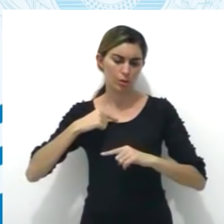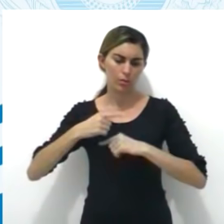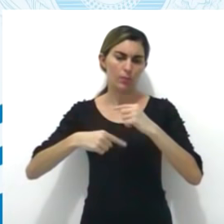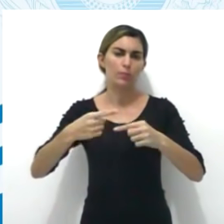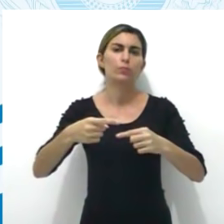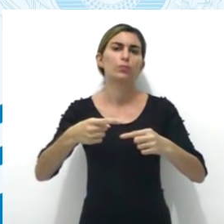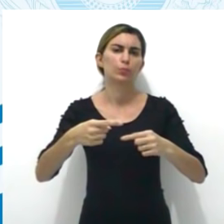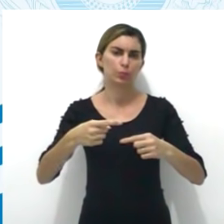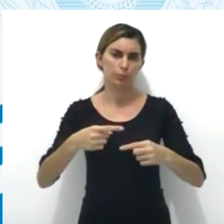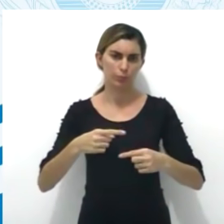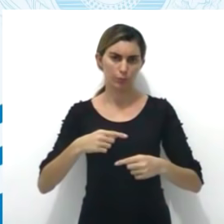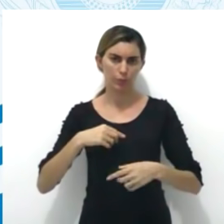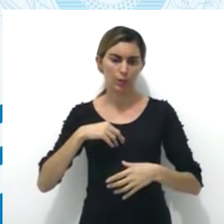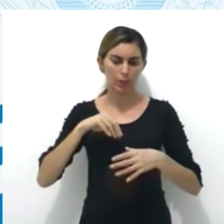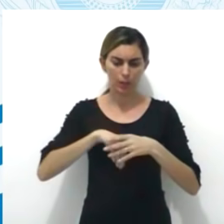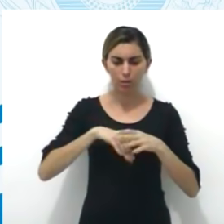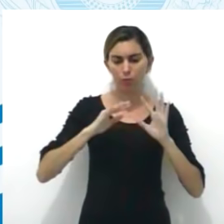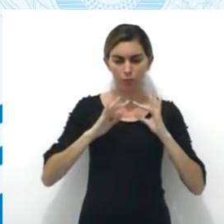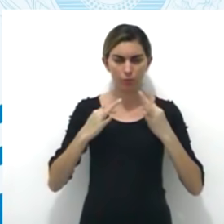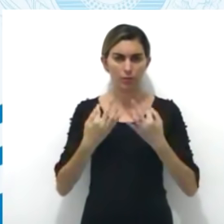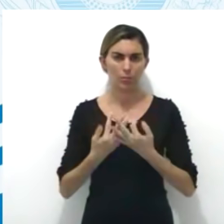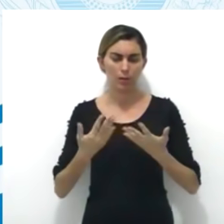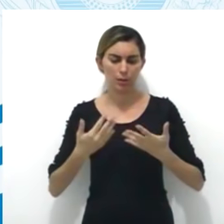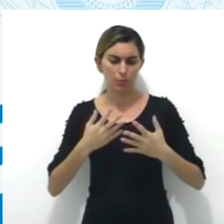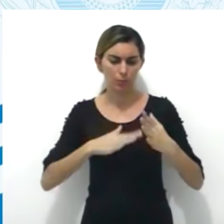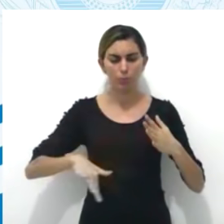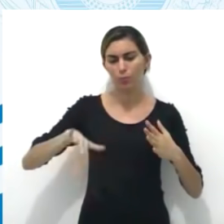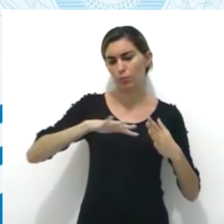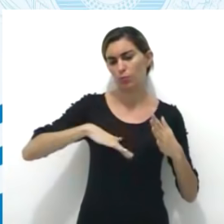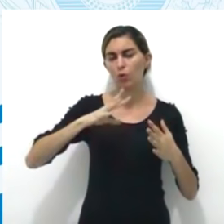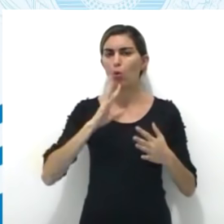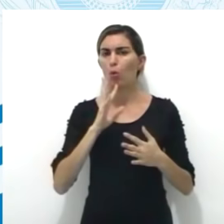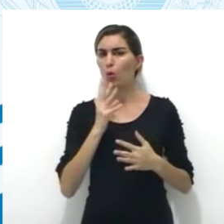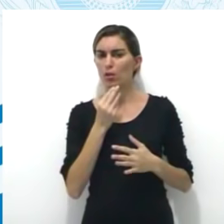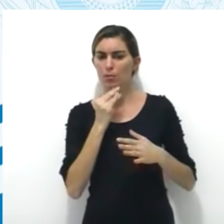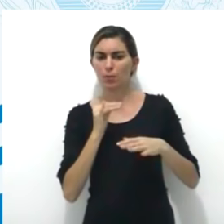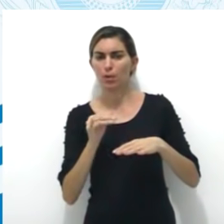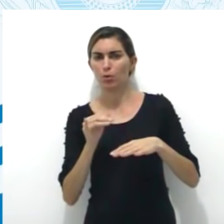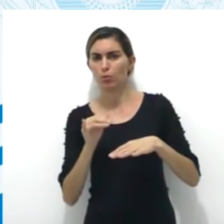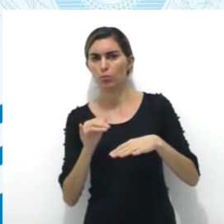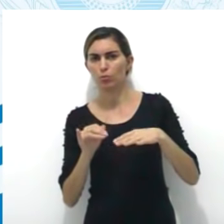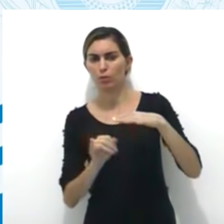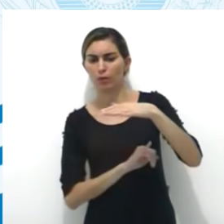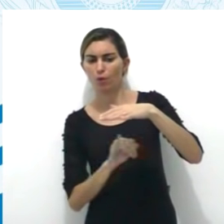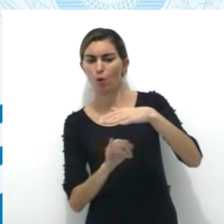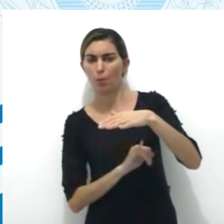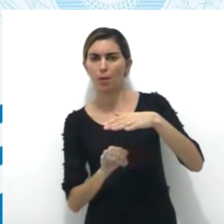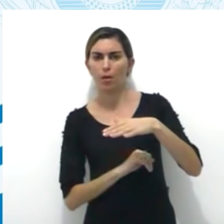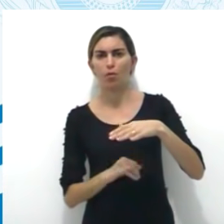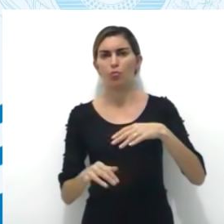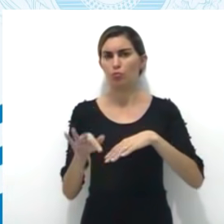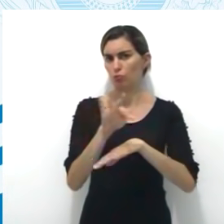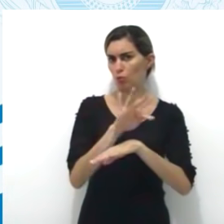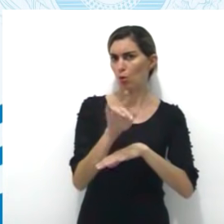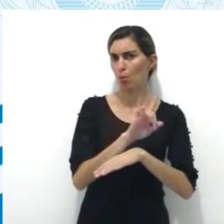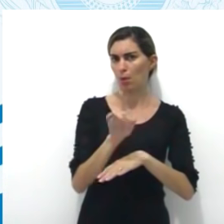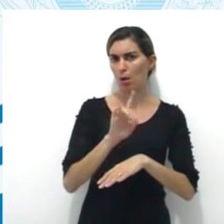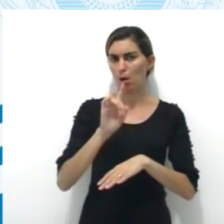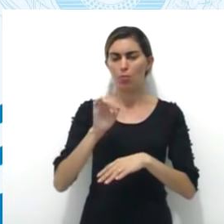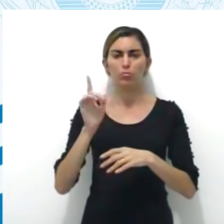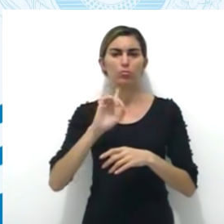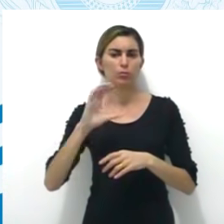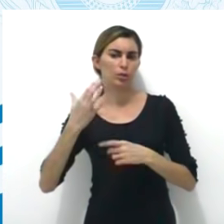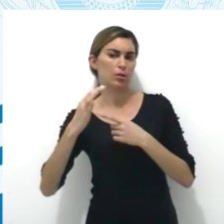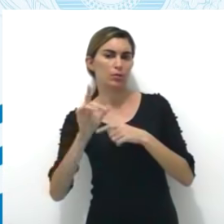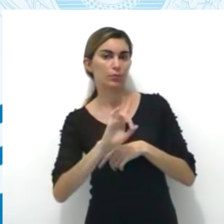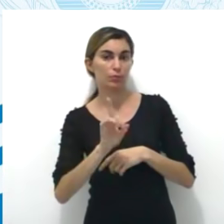nós adquirimos, não é isso? Dentro do nosso cotidiano, não um conhecimento formal, científico, né? Então, o